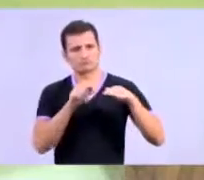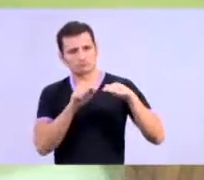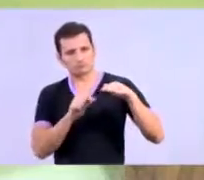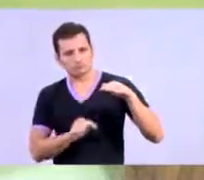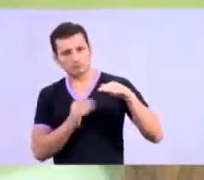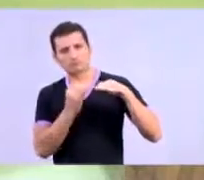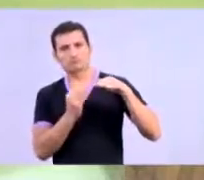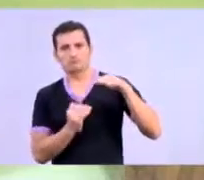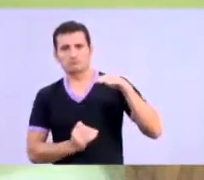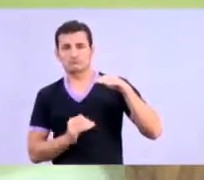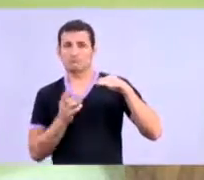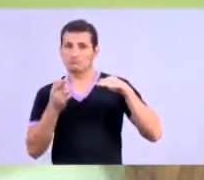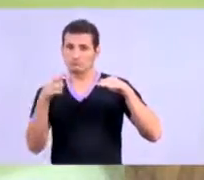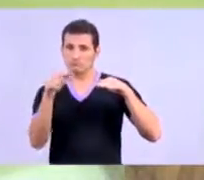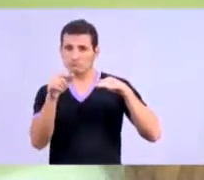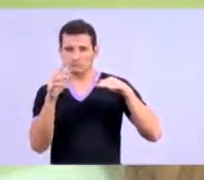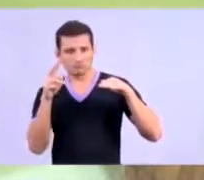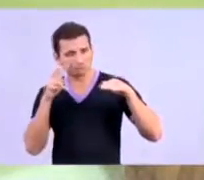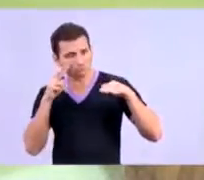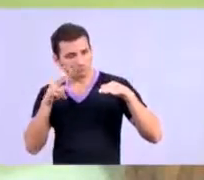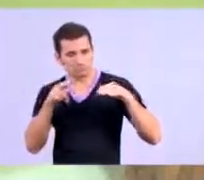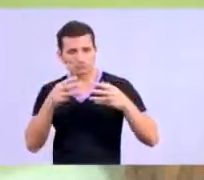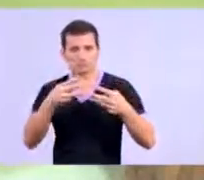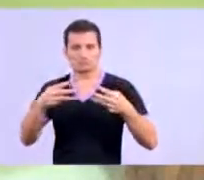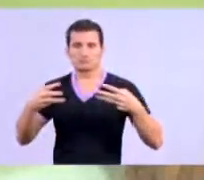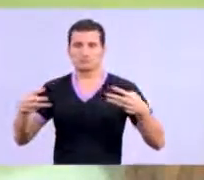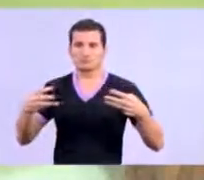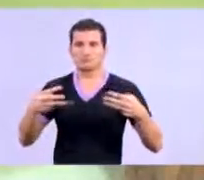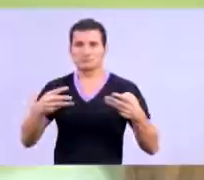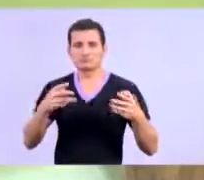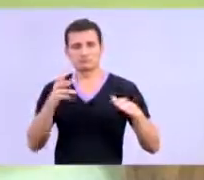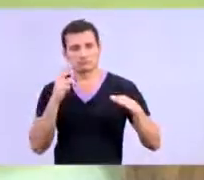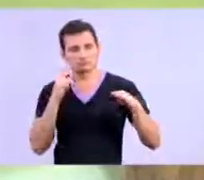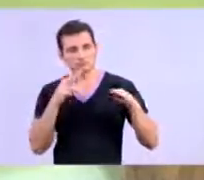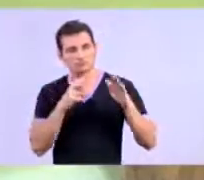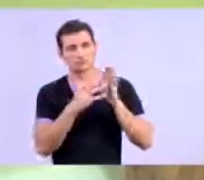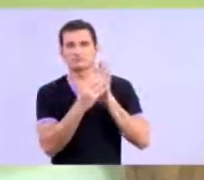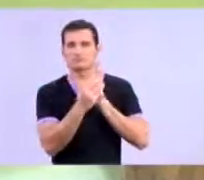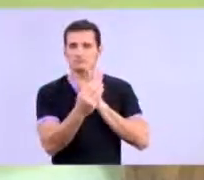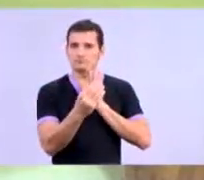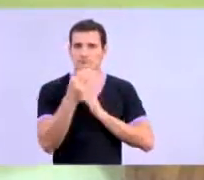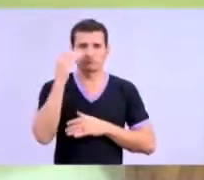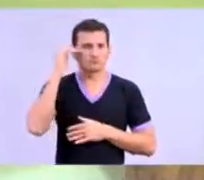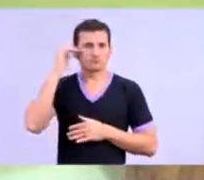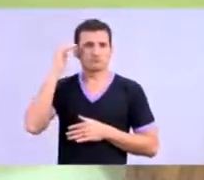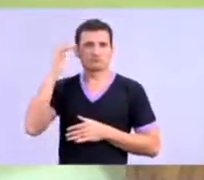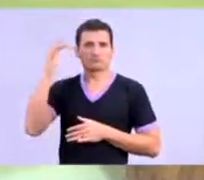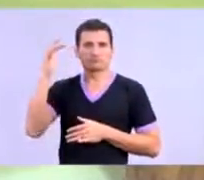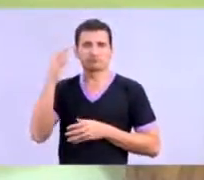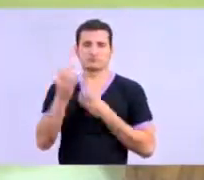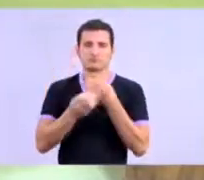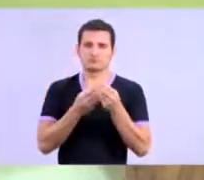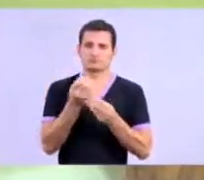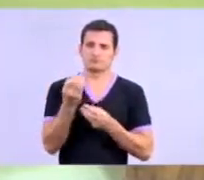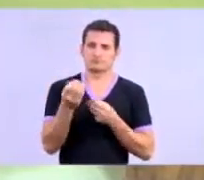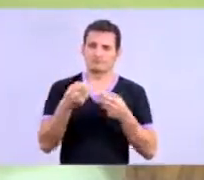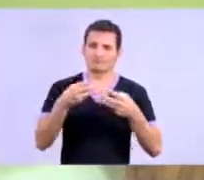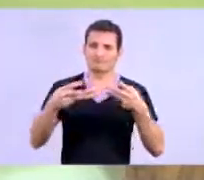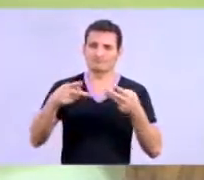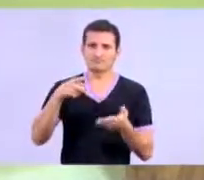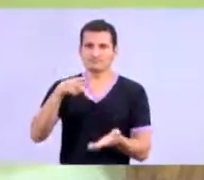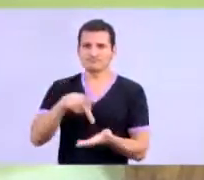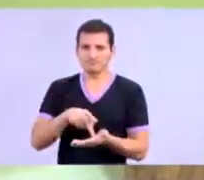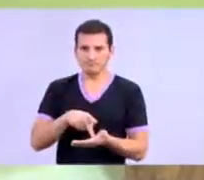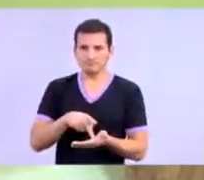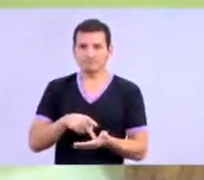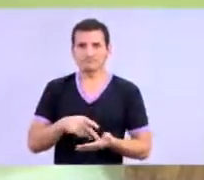você olha a rede, e olha o modelo e já imagina como é isso numa rede real, né? Então é um